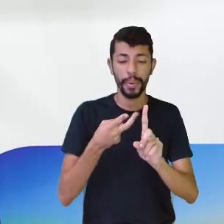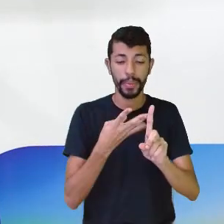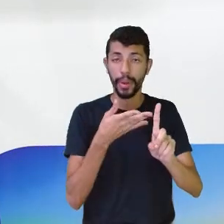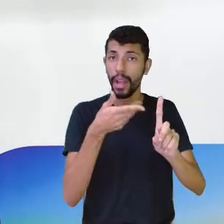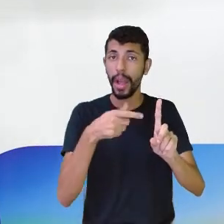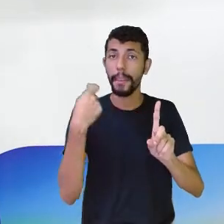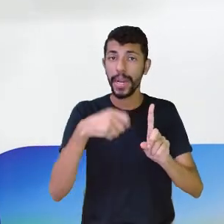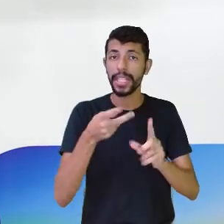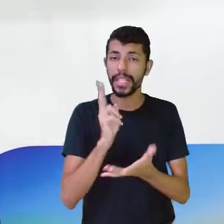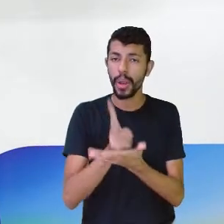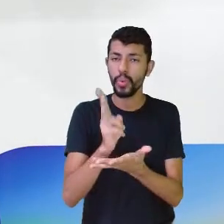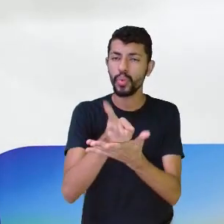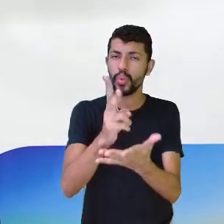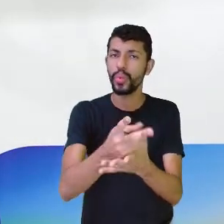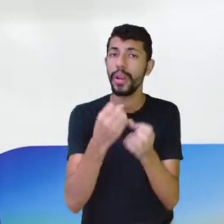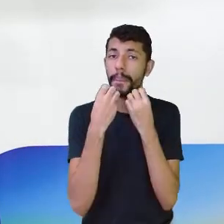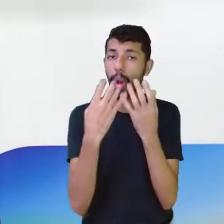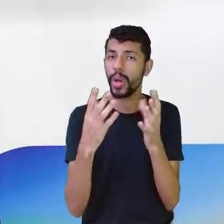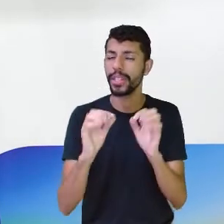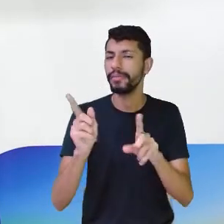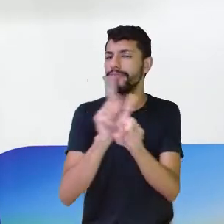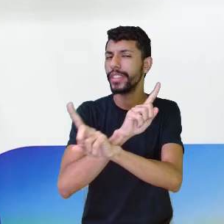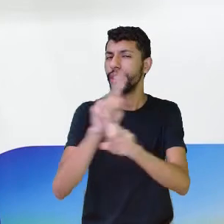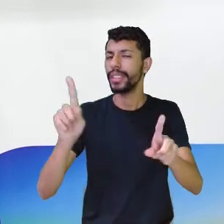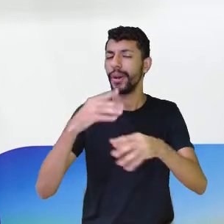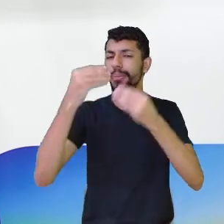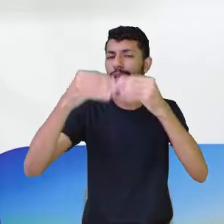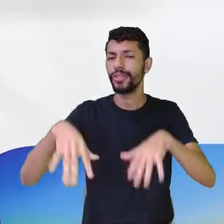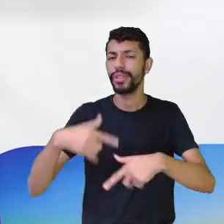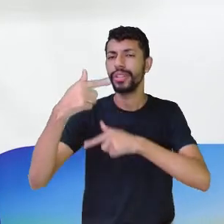permaneçam e que isso não afete as gerações